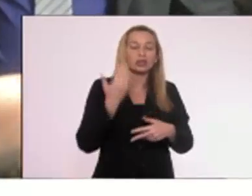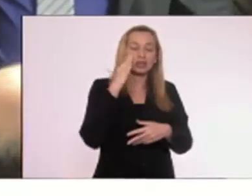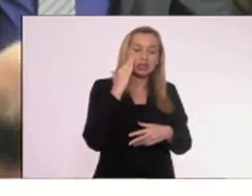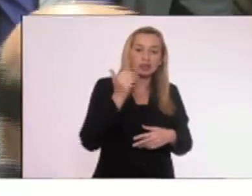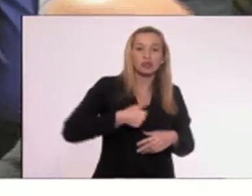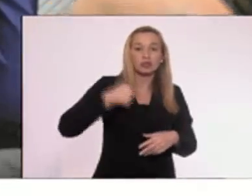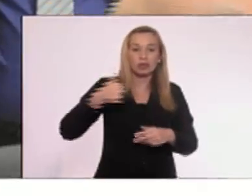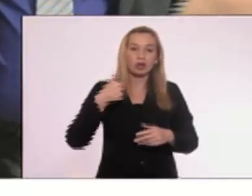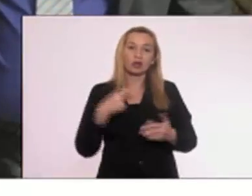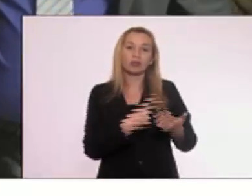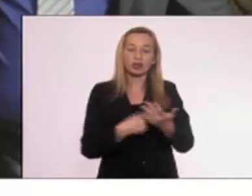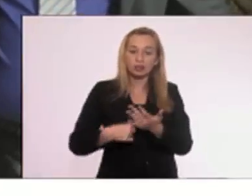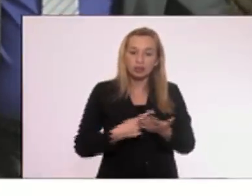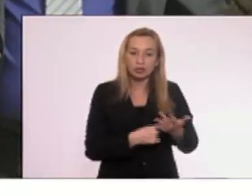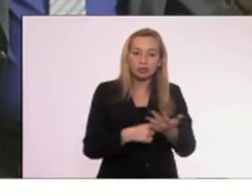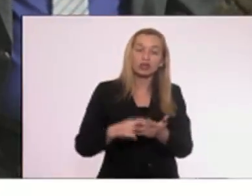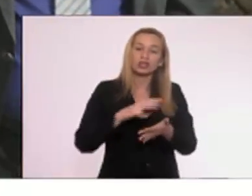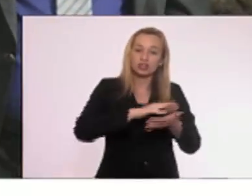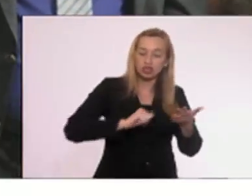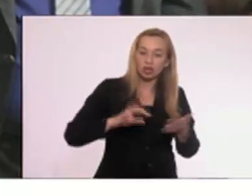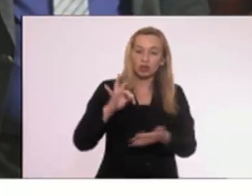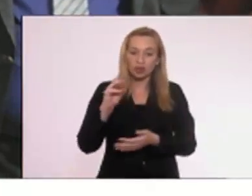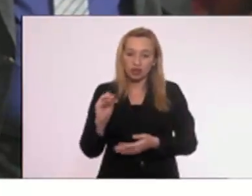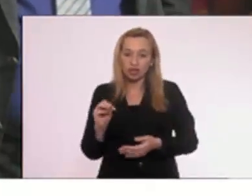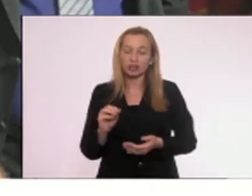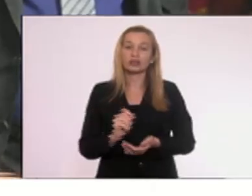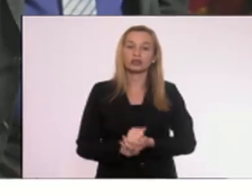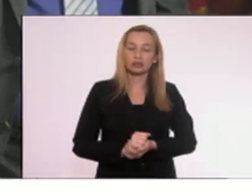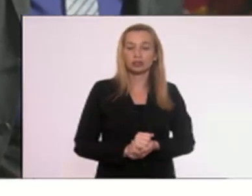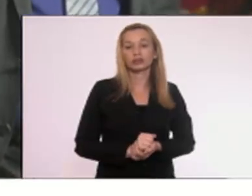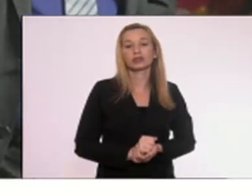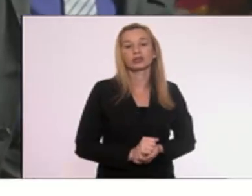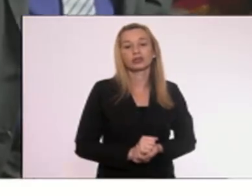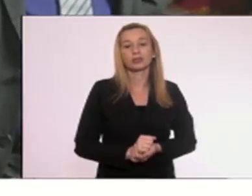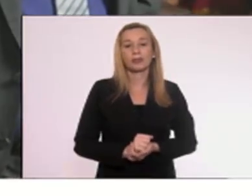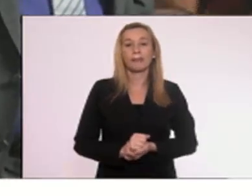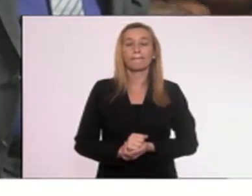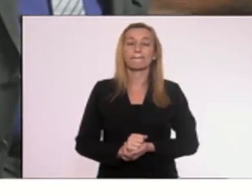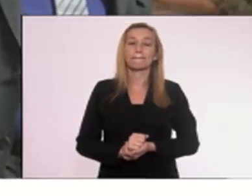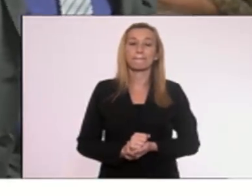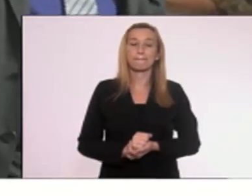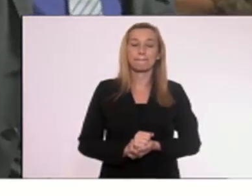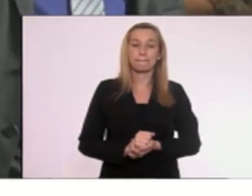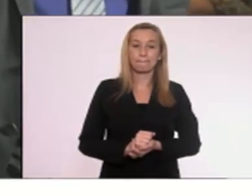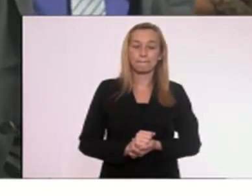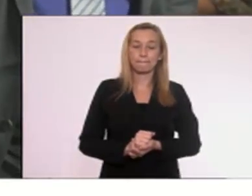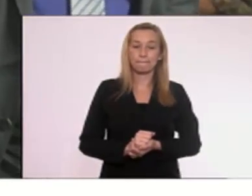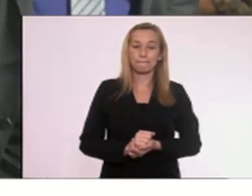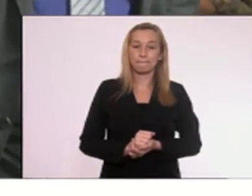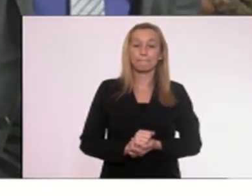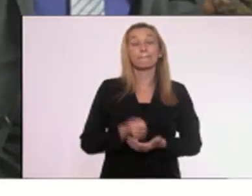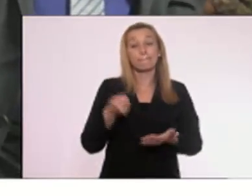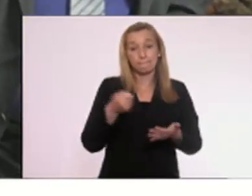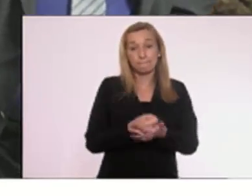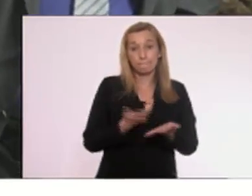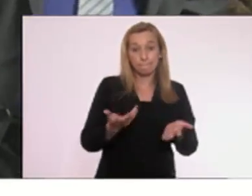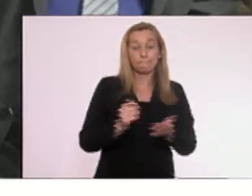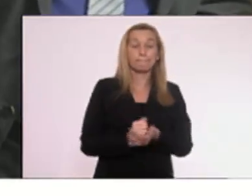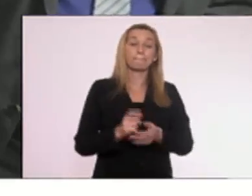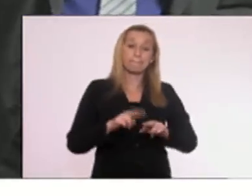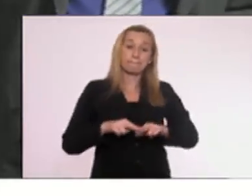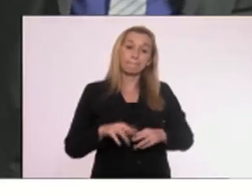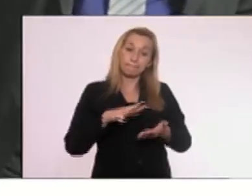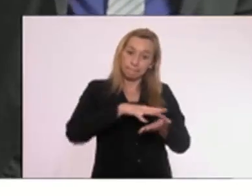para que a gente possa derrubar esse veto, ela virar uma lei que não seja contestada na Justiça e que entre em vigor. Então a gente está